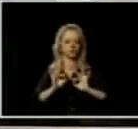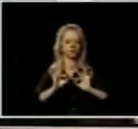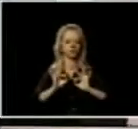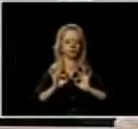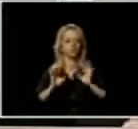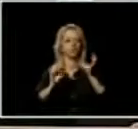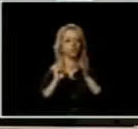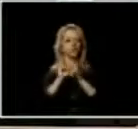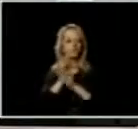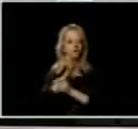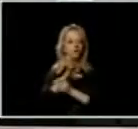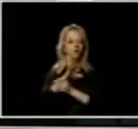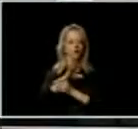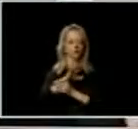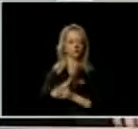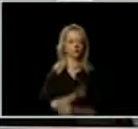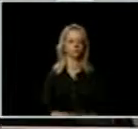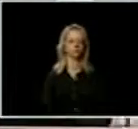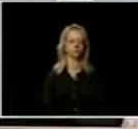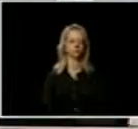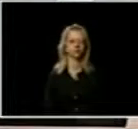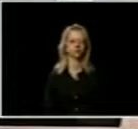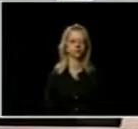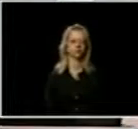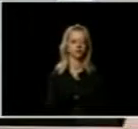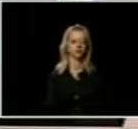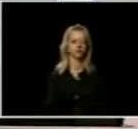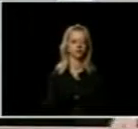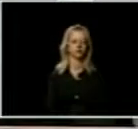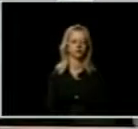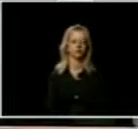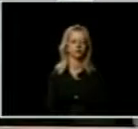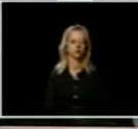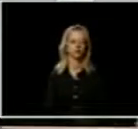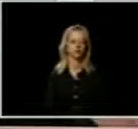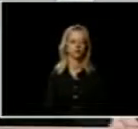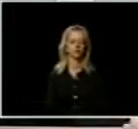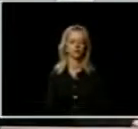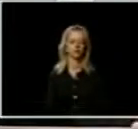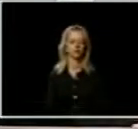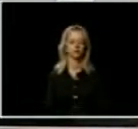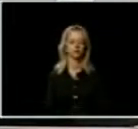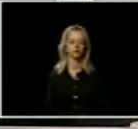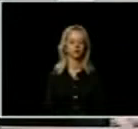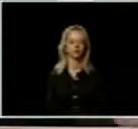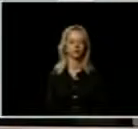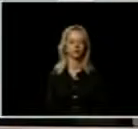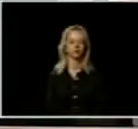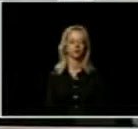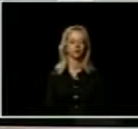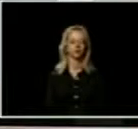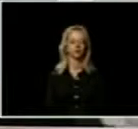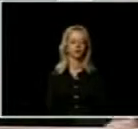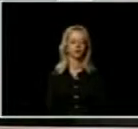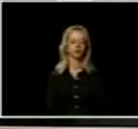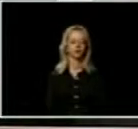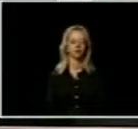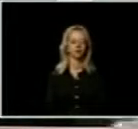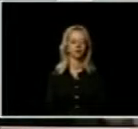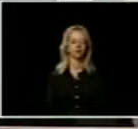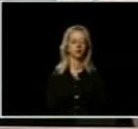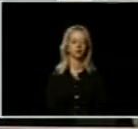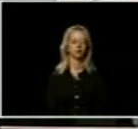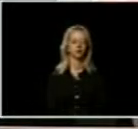Municipal de Cultura. Para que isso ocorra, não depende da Câmara Municipal,